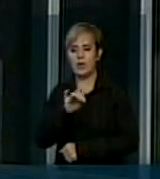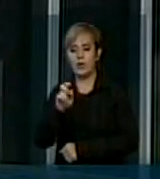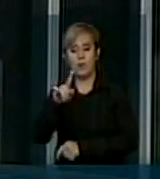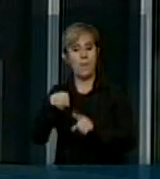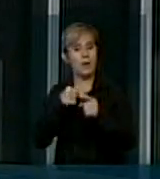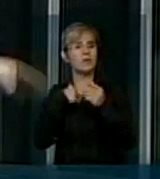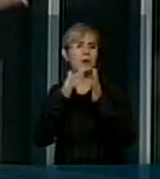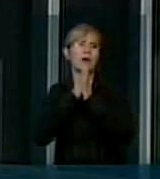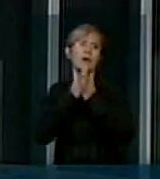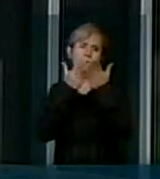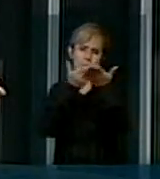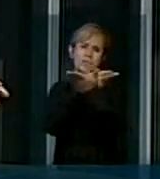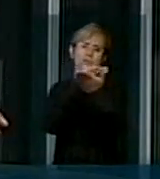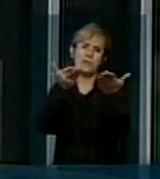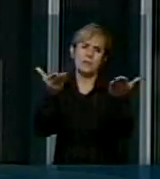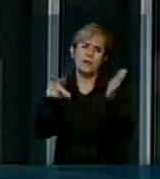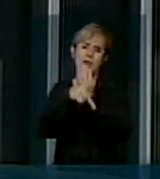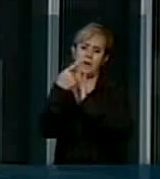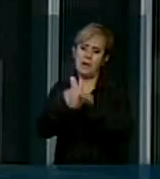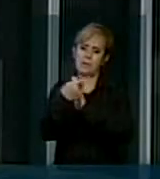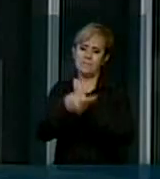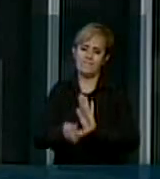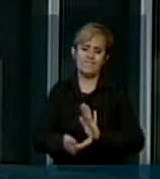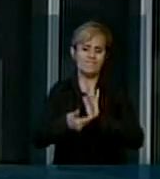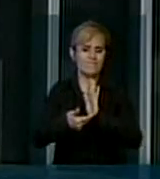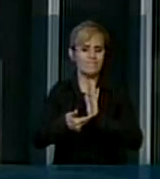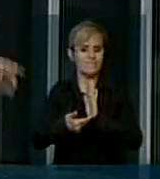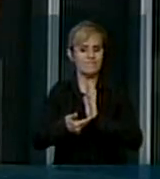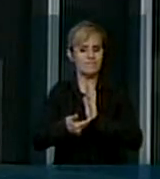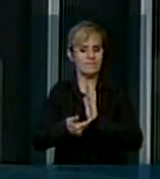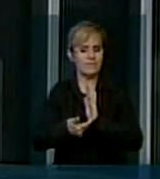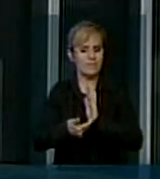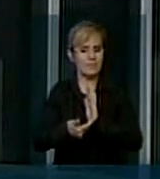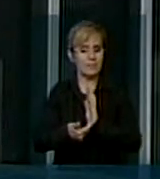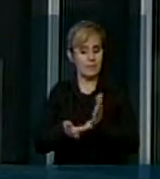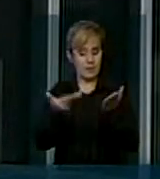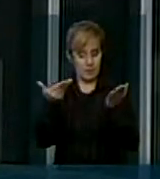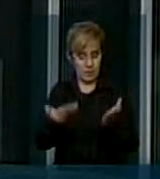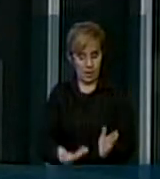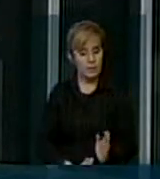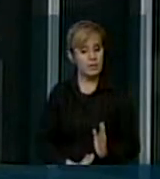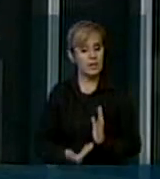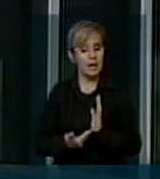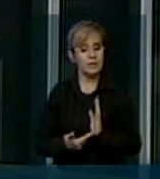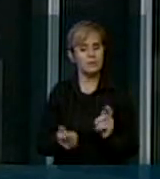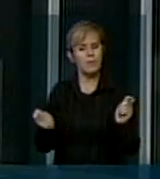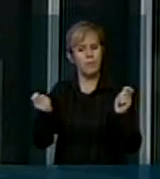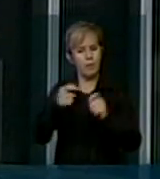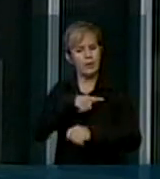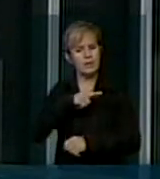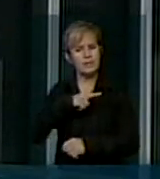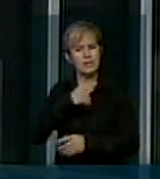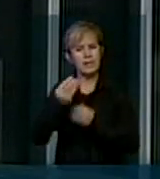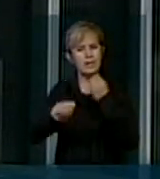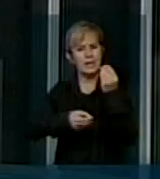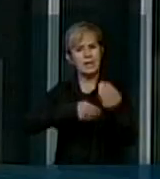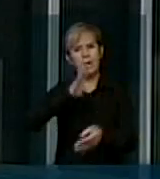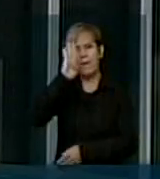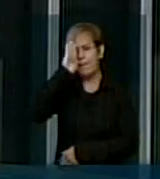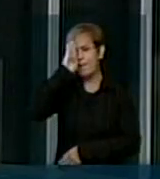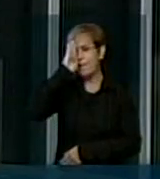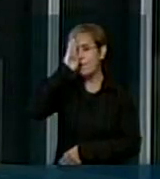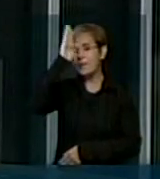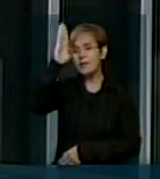vossas excelências, veemente a esta casa, de que esta casa tenha como principal